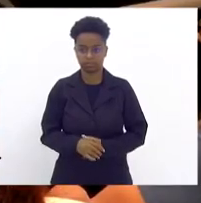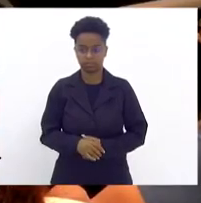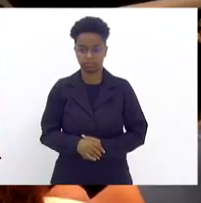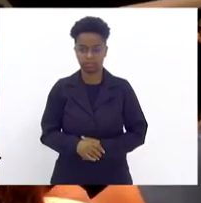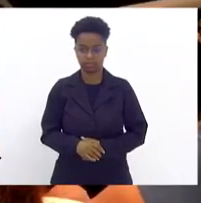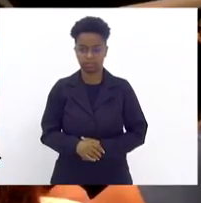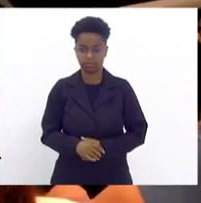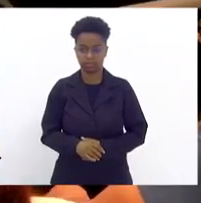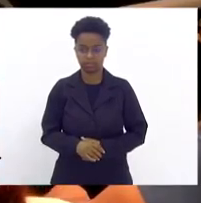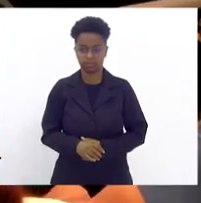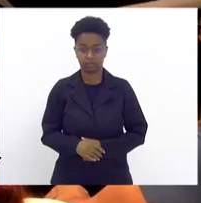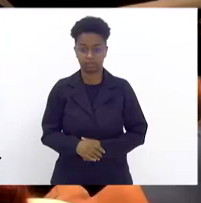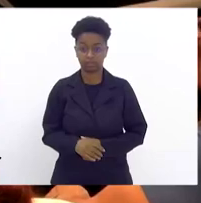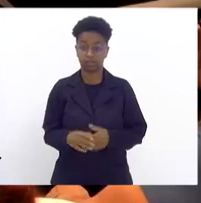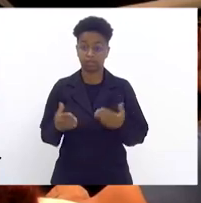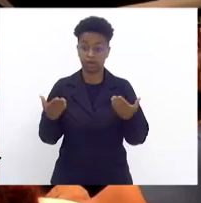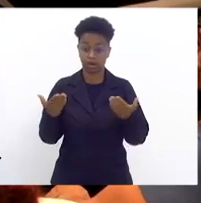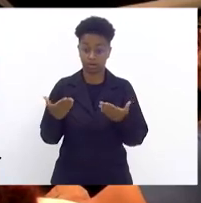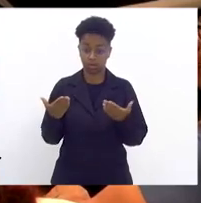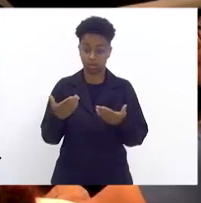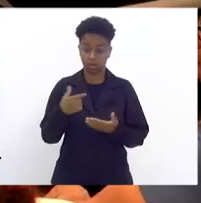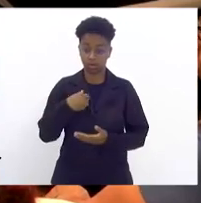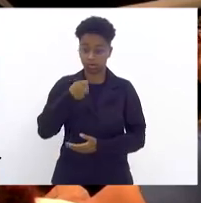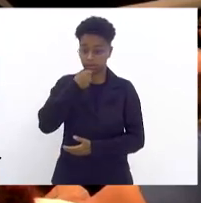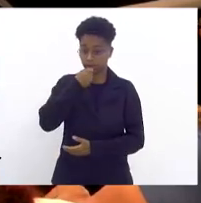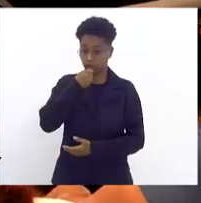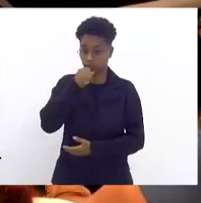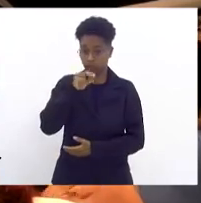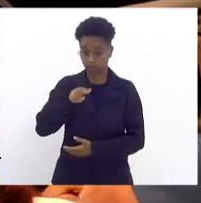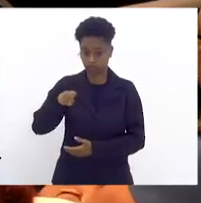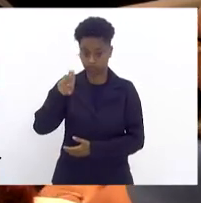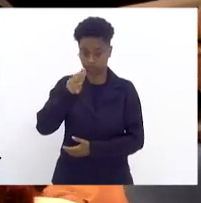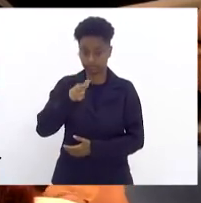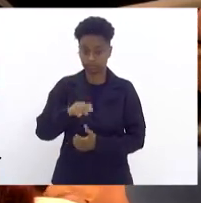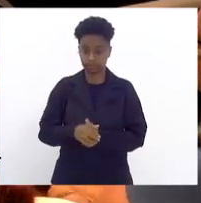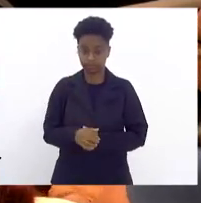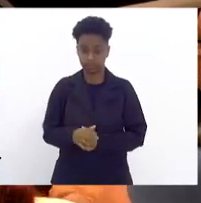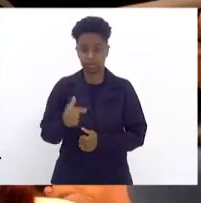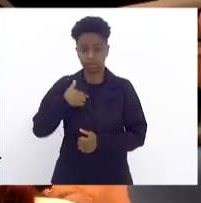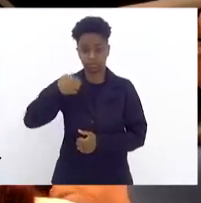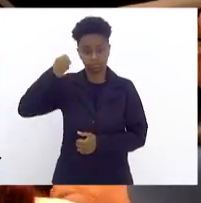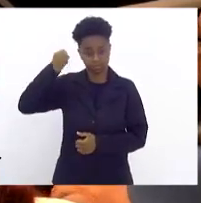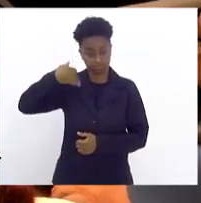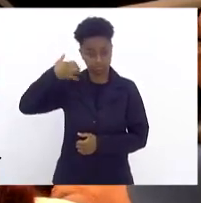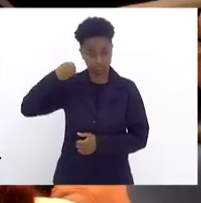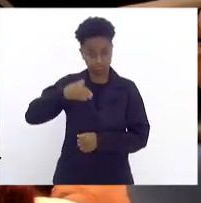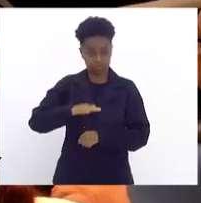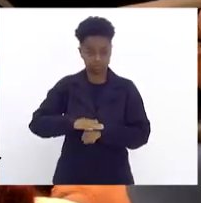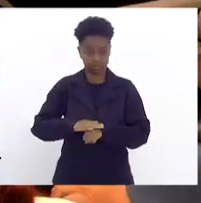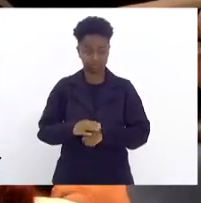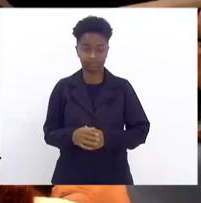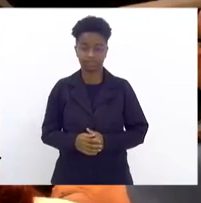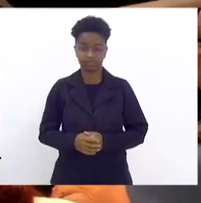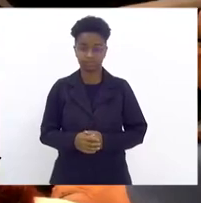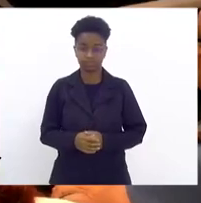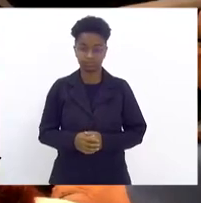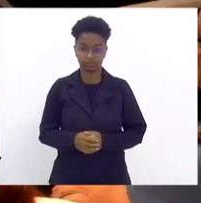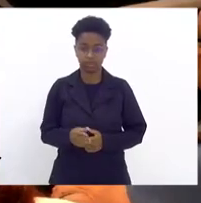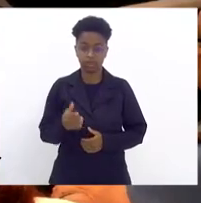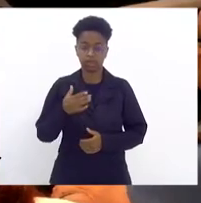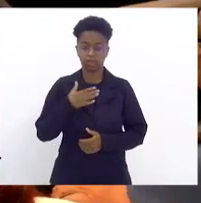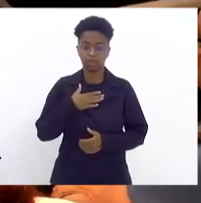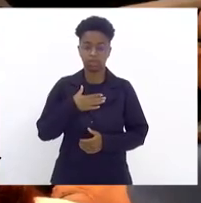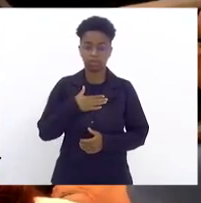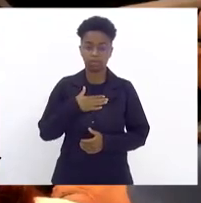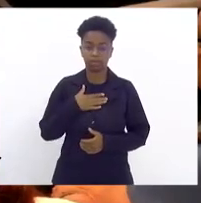agora fazendo pouco uso aqui do microfone fazer minha auto-de descrição enfim tem cabelos